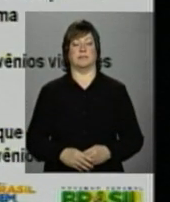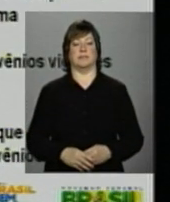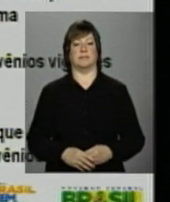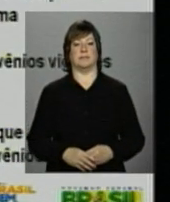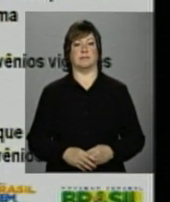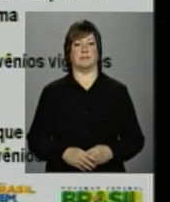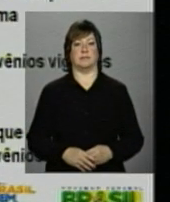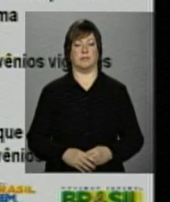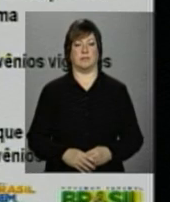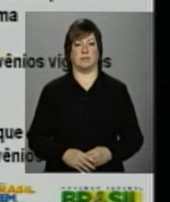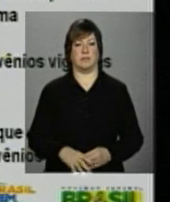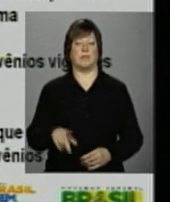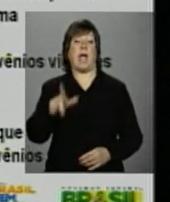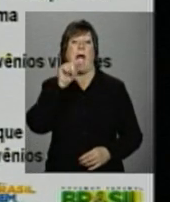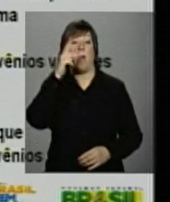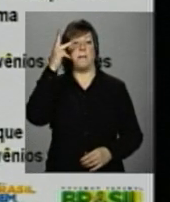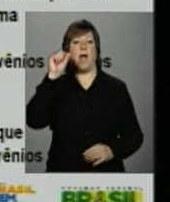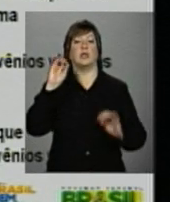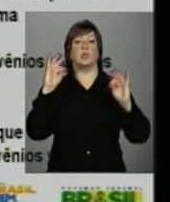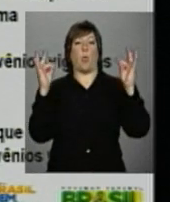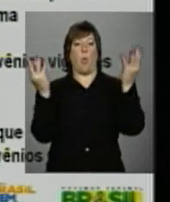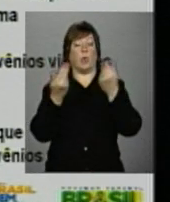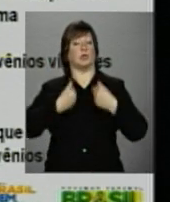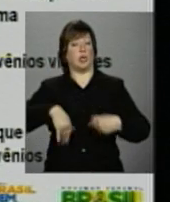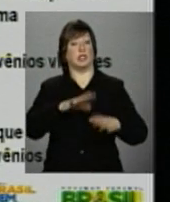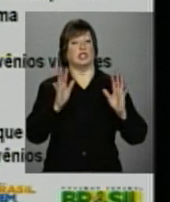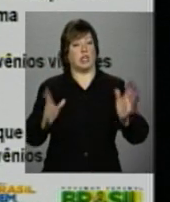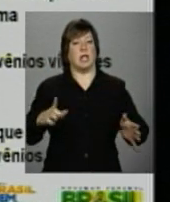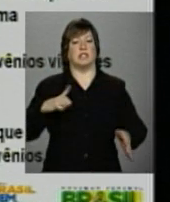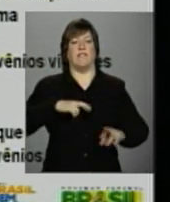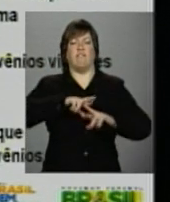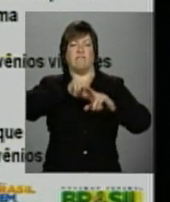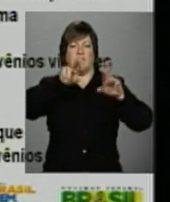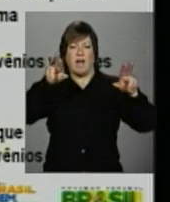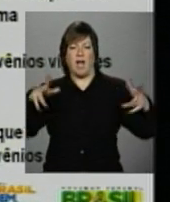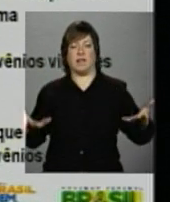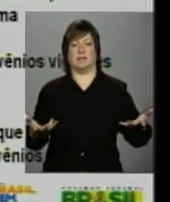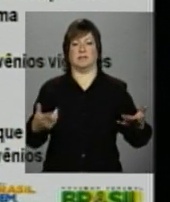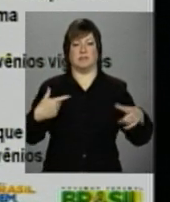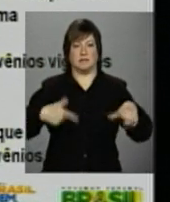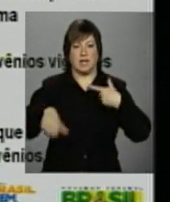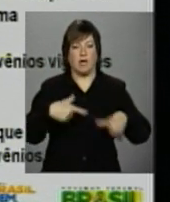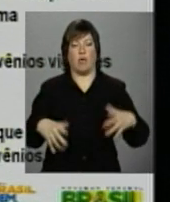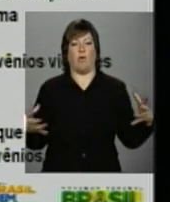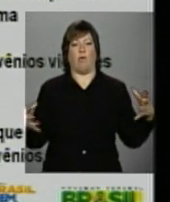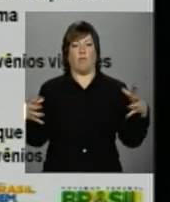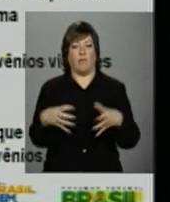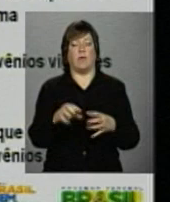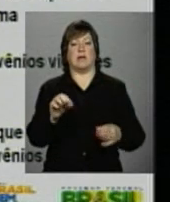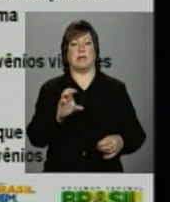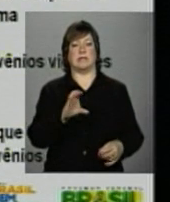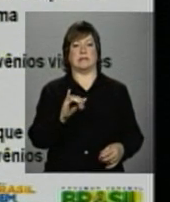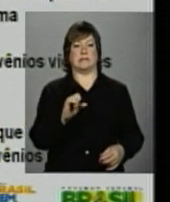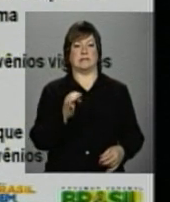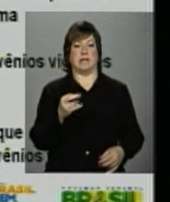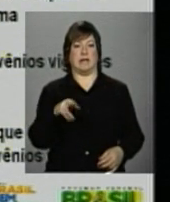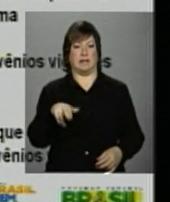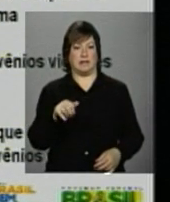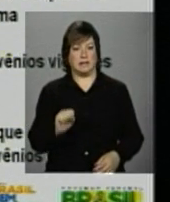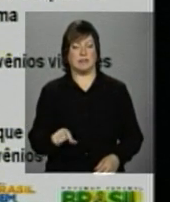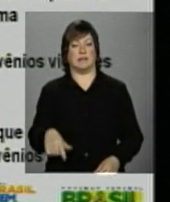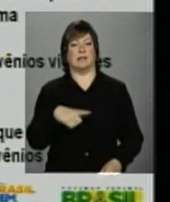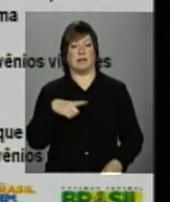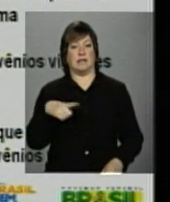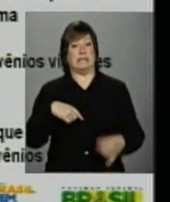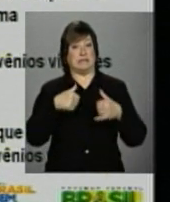o o Água para Todos Nós já tínhamos várias ações envolvendo em especial cisternas eh que